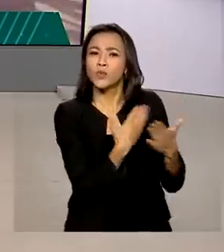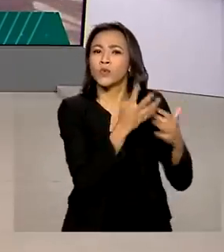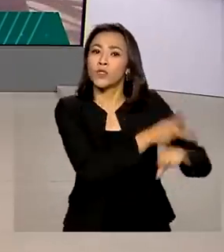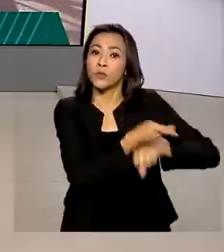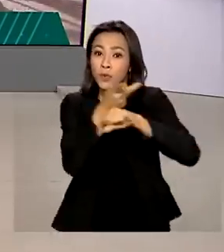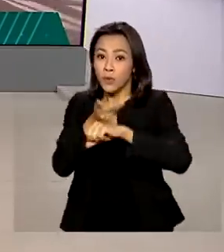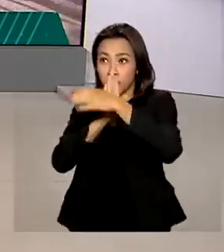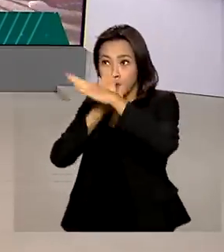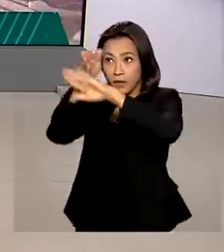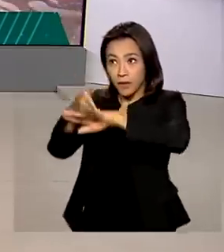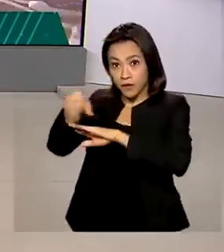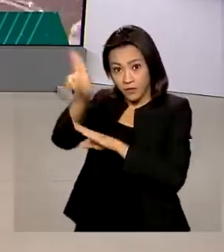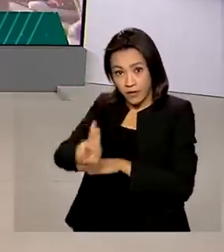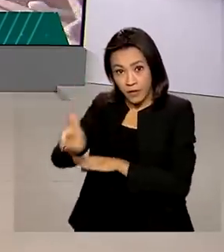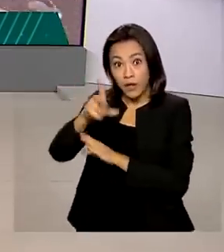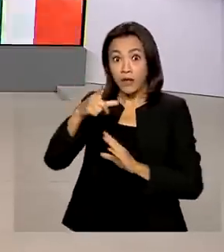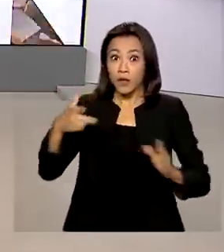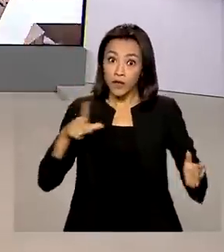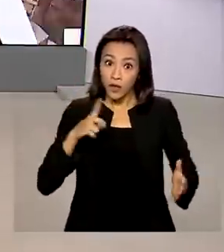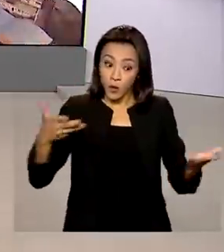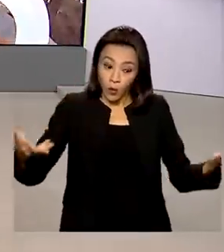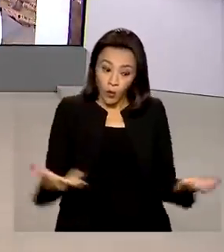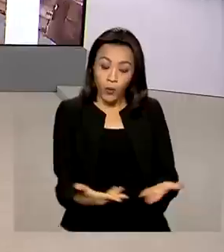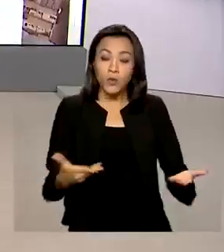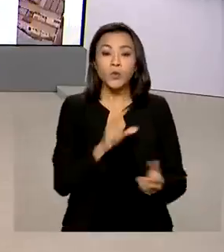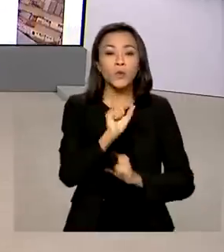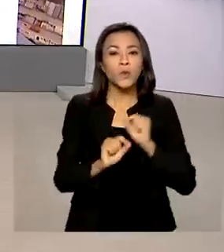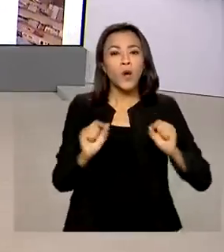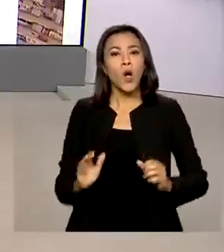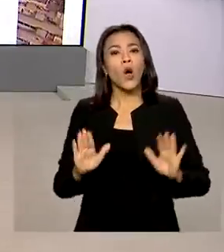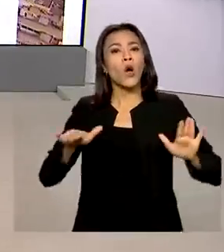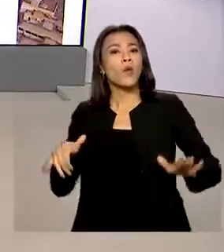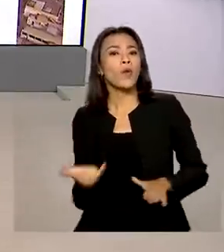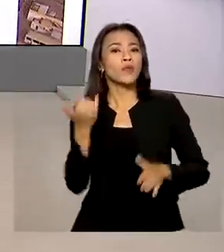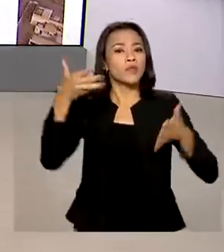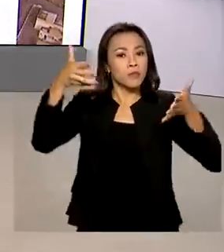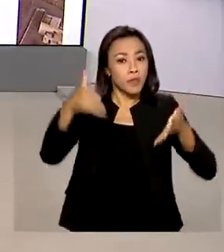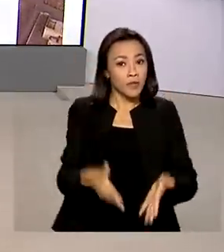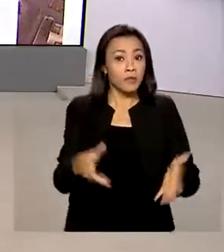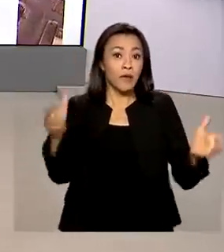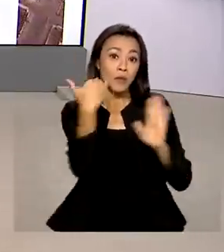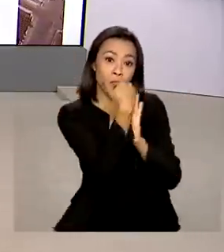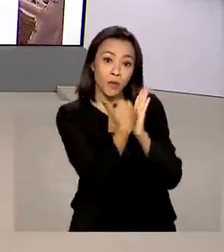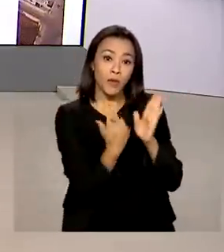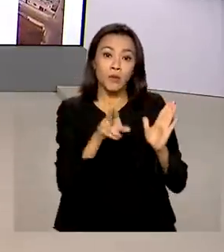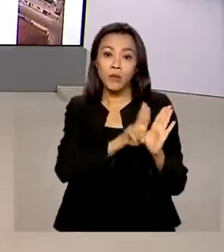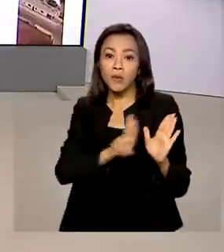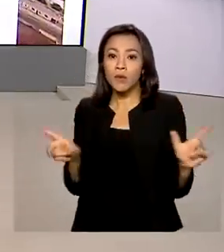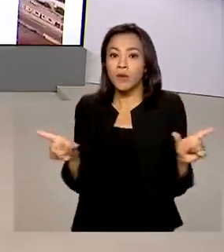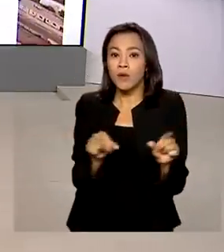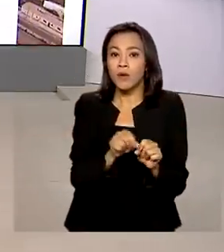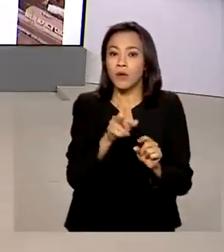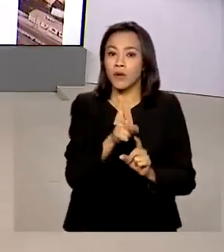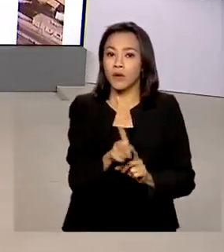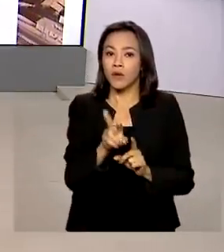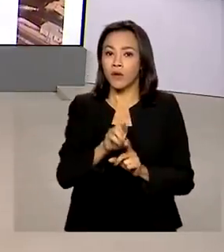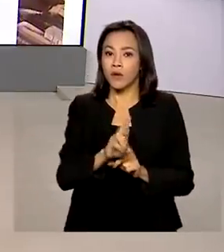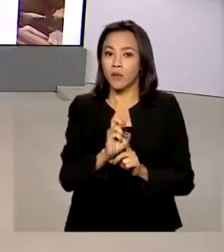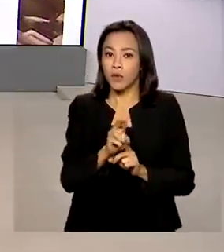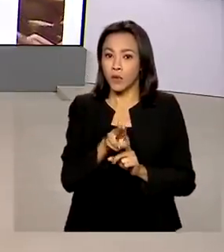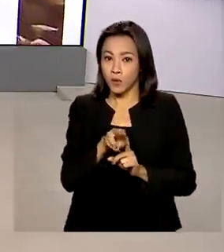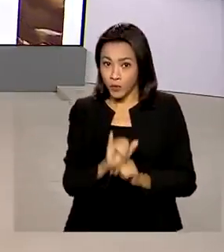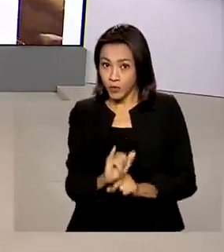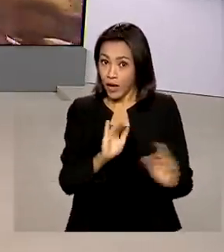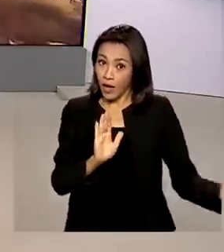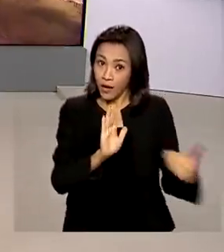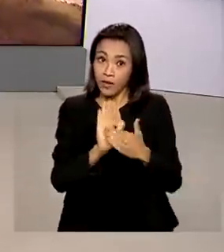ensino superior tem a partir de hoje a oportunidade de participar do programa Universidade para Todos o ProUni as inscrições vão até